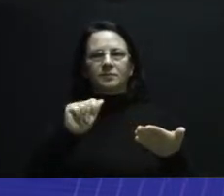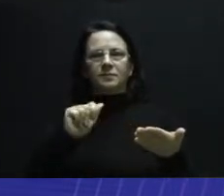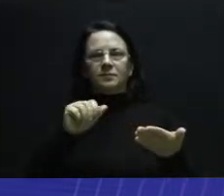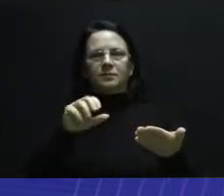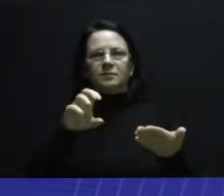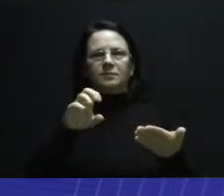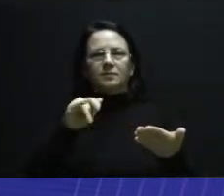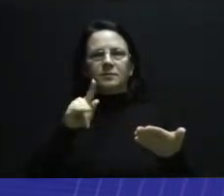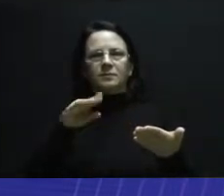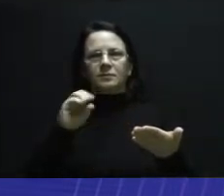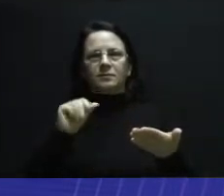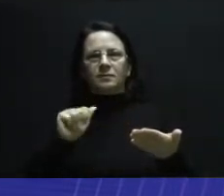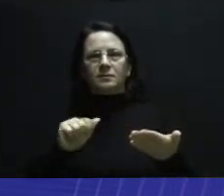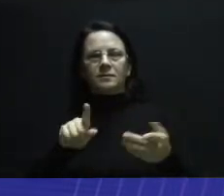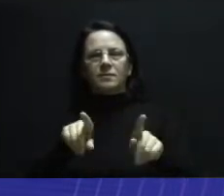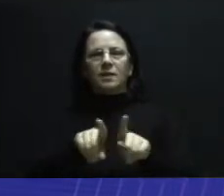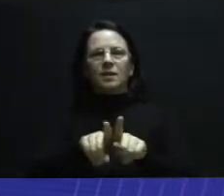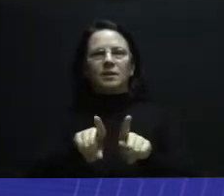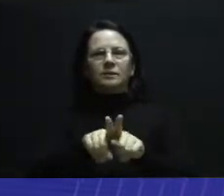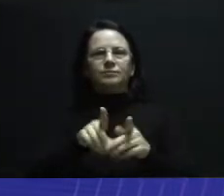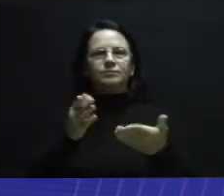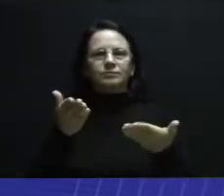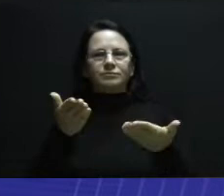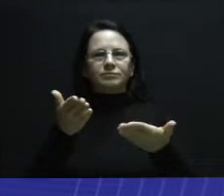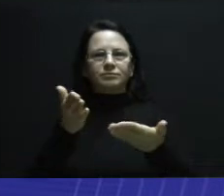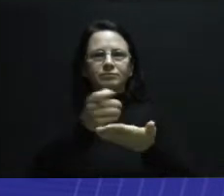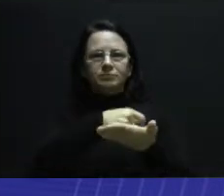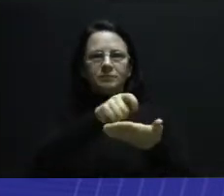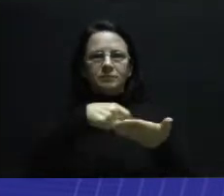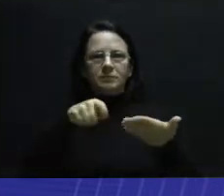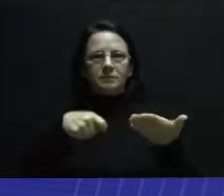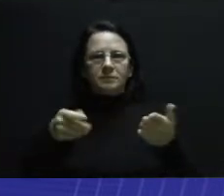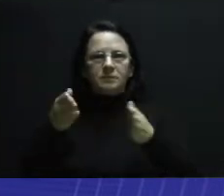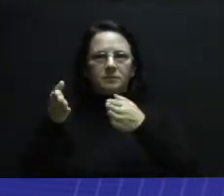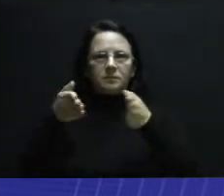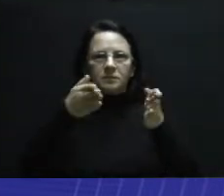de Educação e O Sistema Preventivo de Dom Bosco,